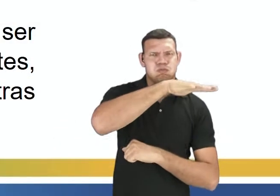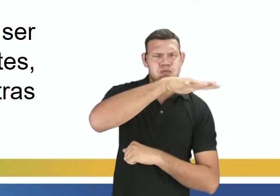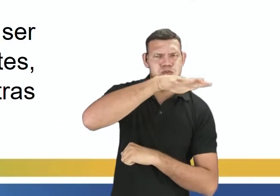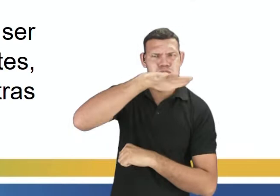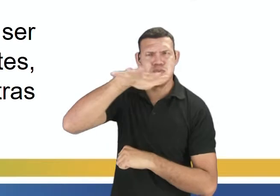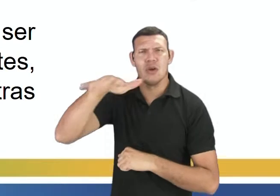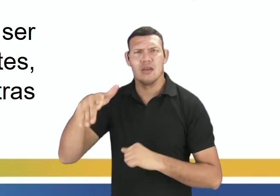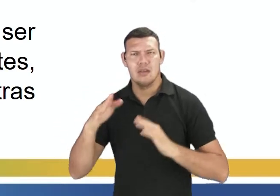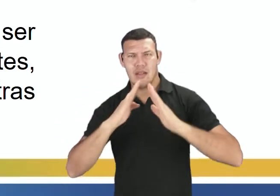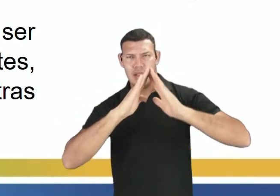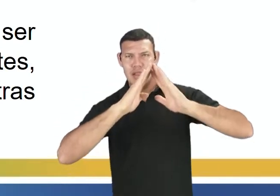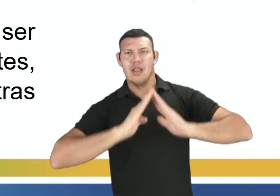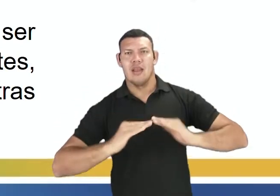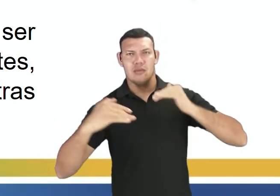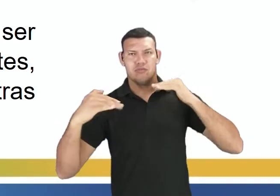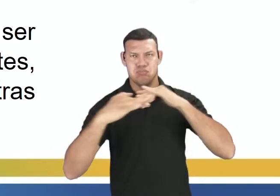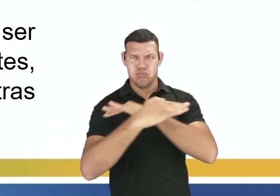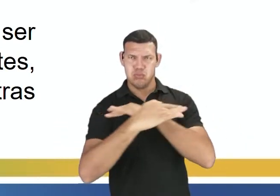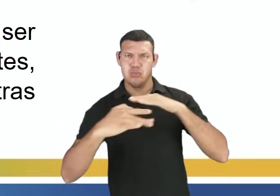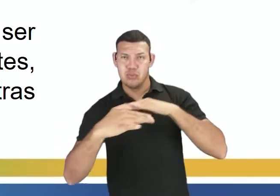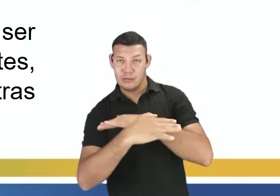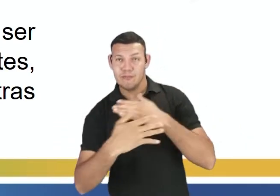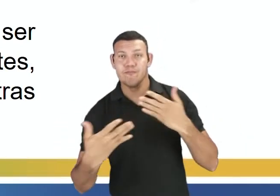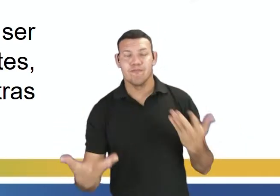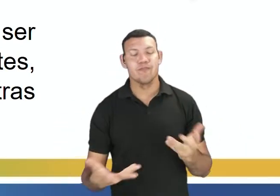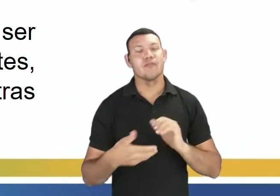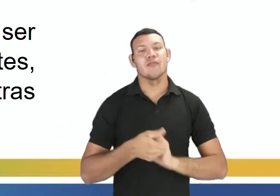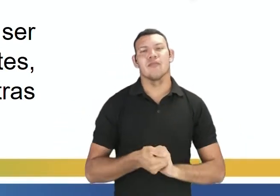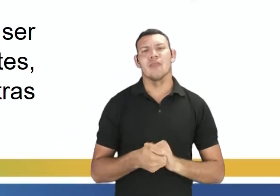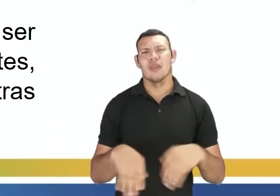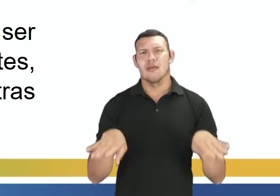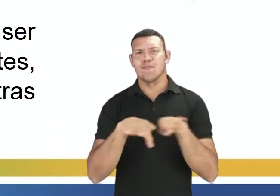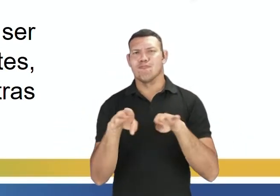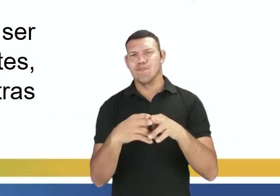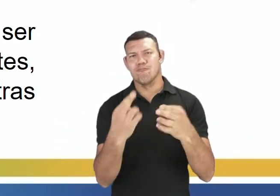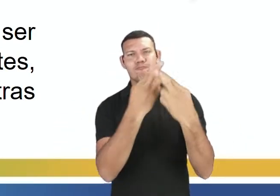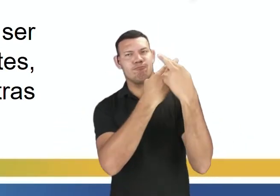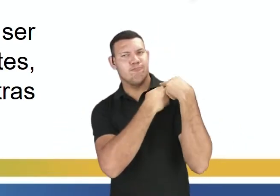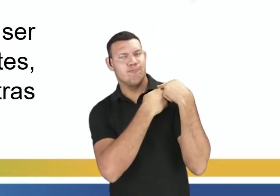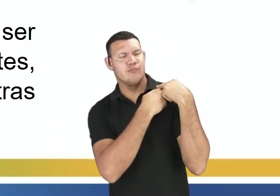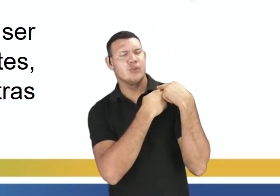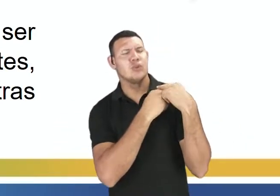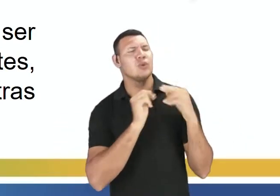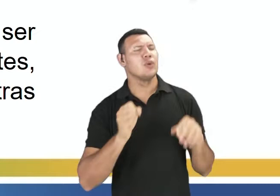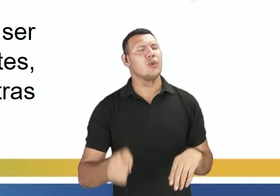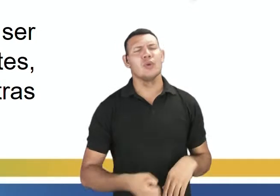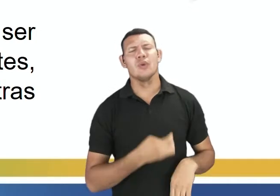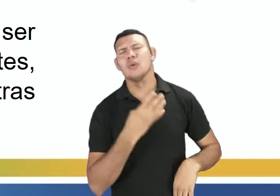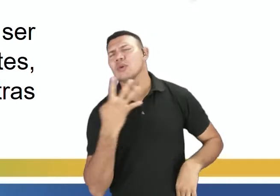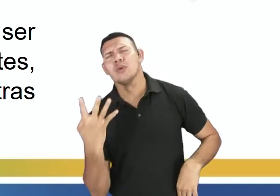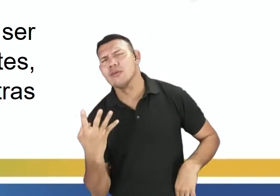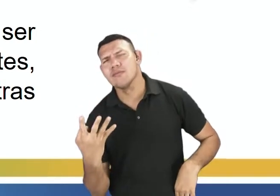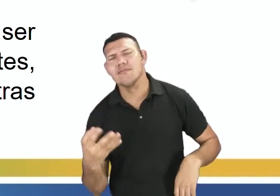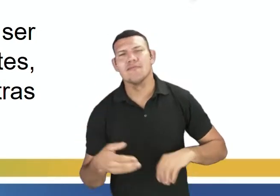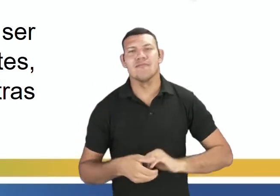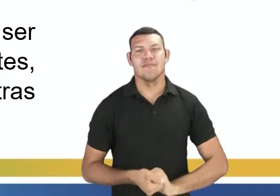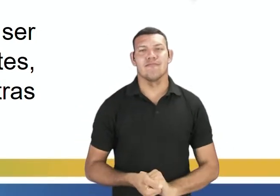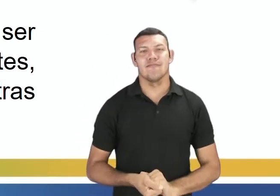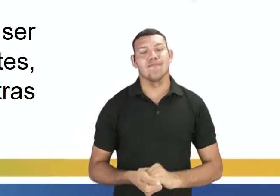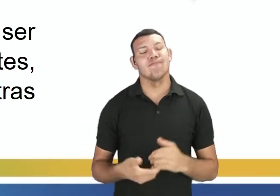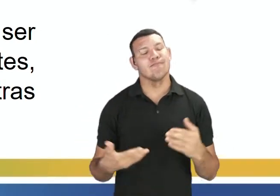urbanas em moradia, nós temos as paisagens urbanas e as suas funções, né? Quais são as funções que são